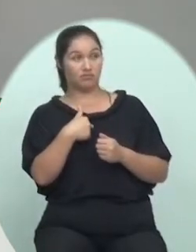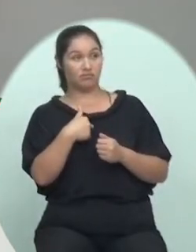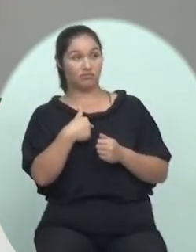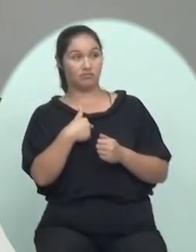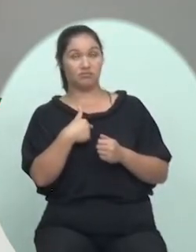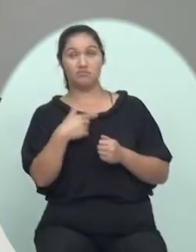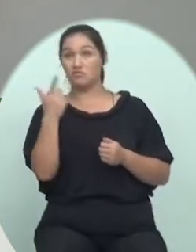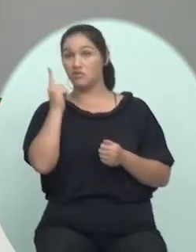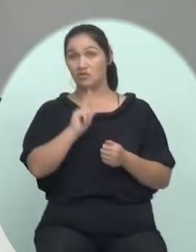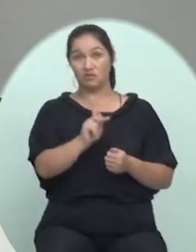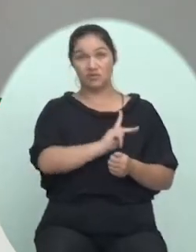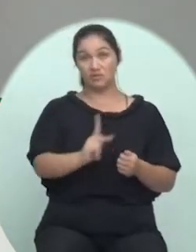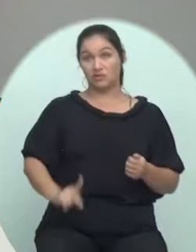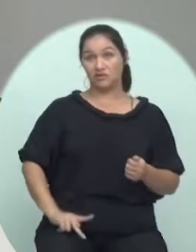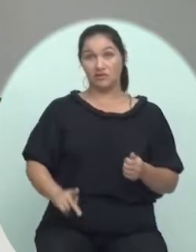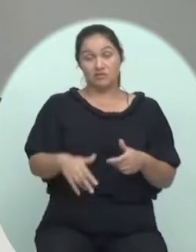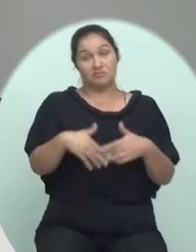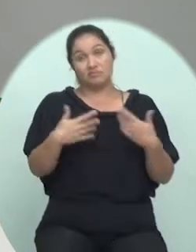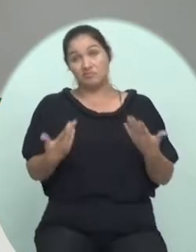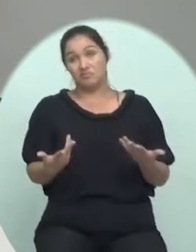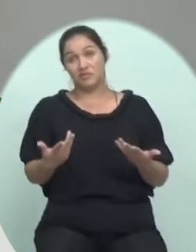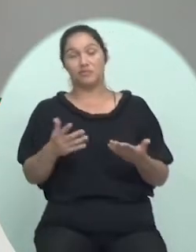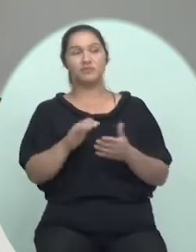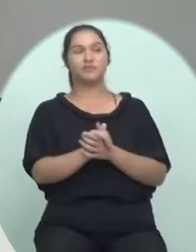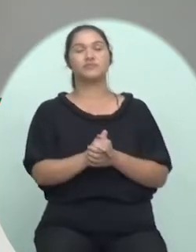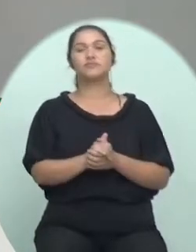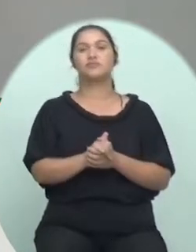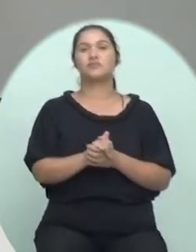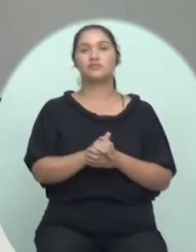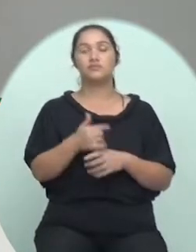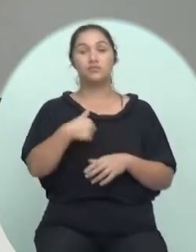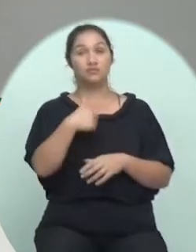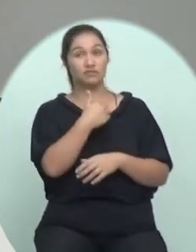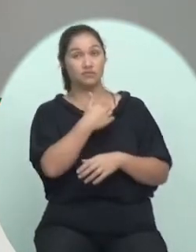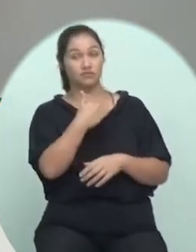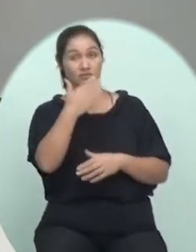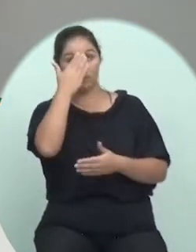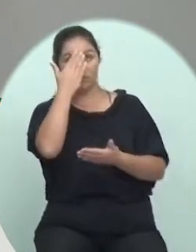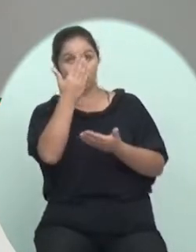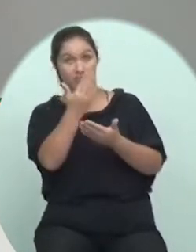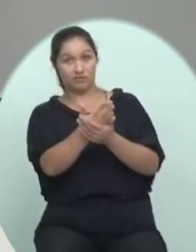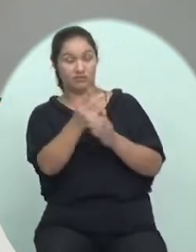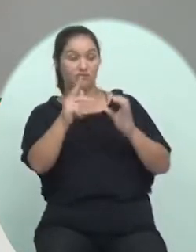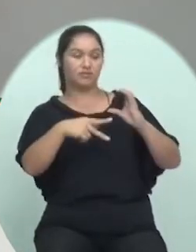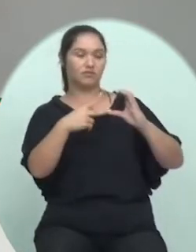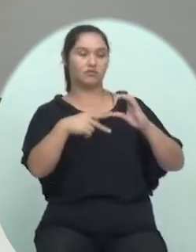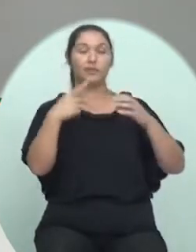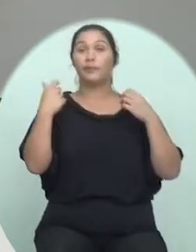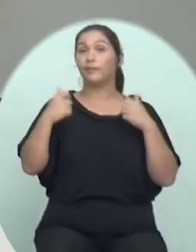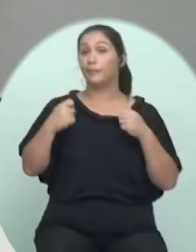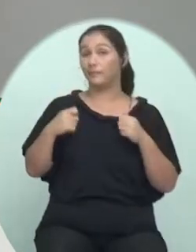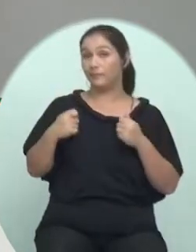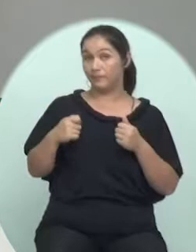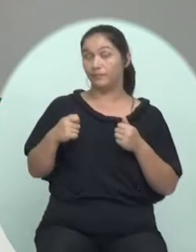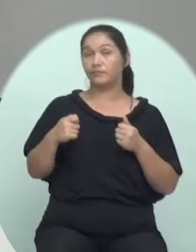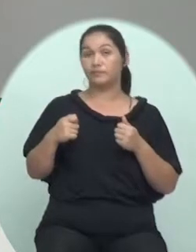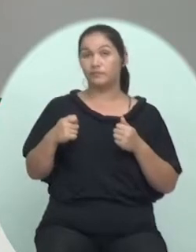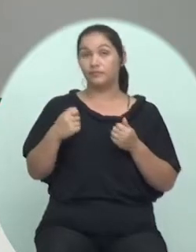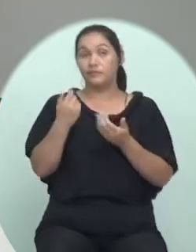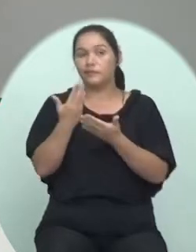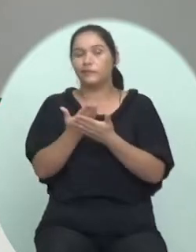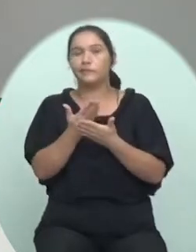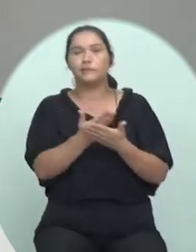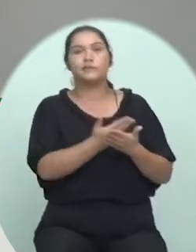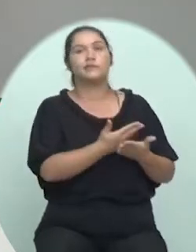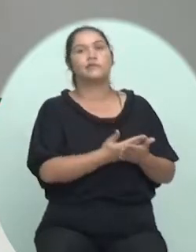houvesse vagas. Então, a gente acha que essa casa tem que fazer um estudo. São 400 e poucos mil